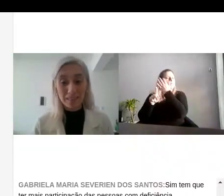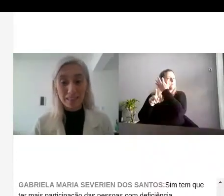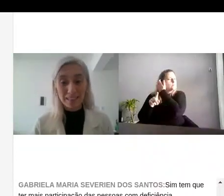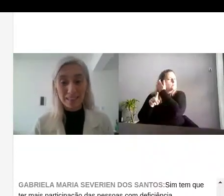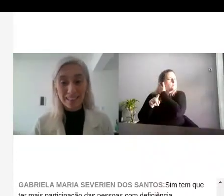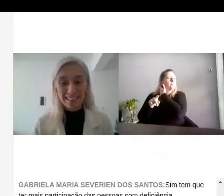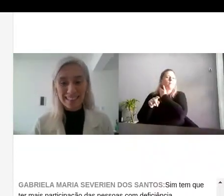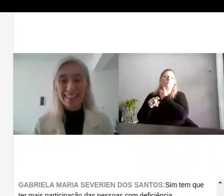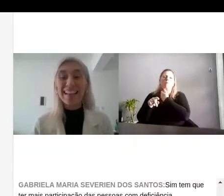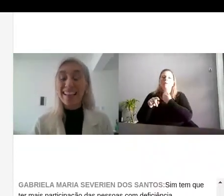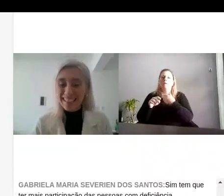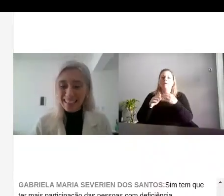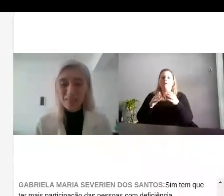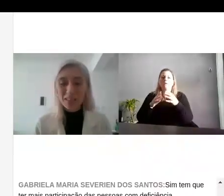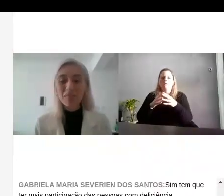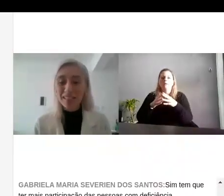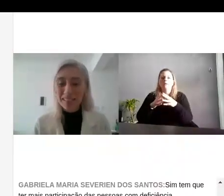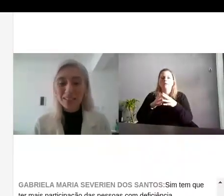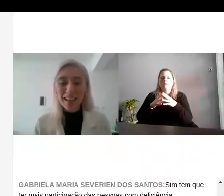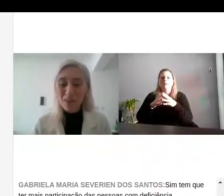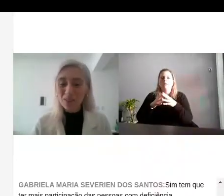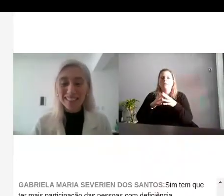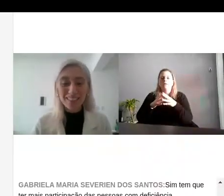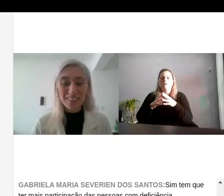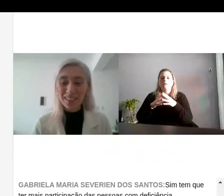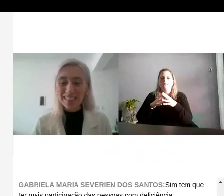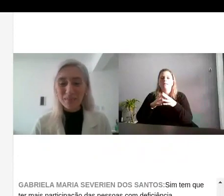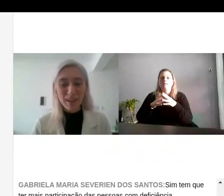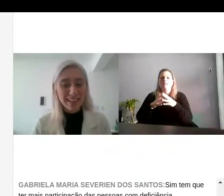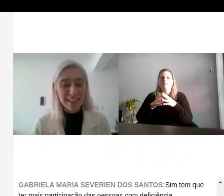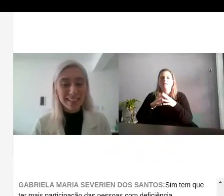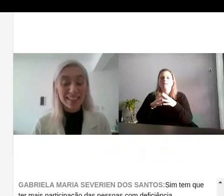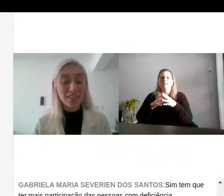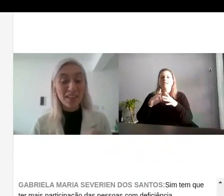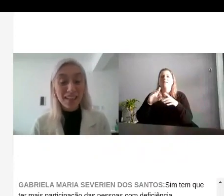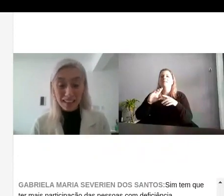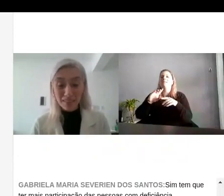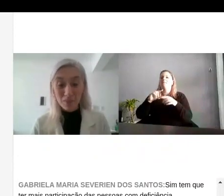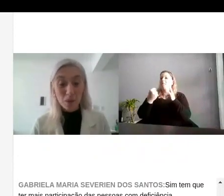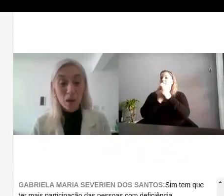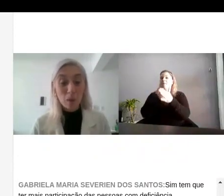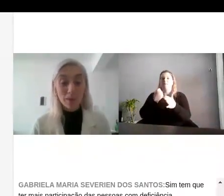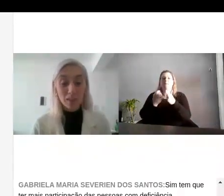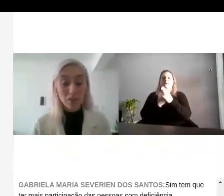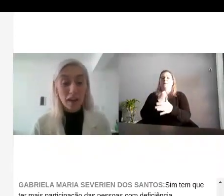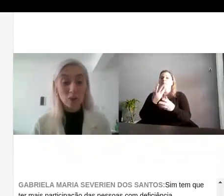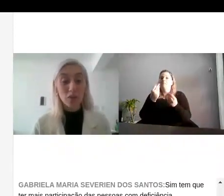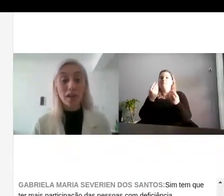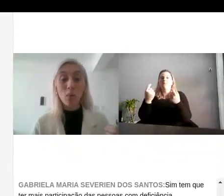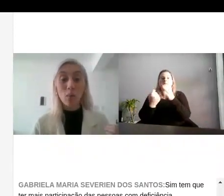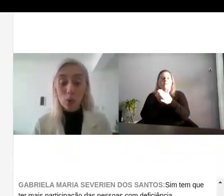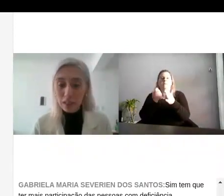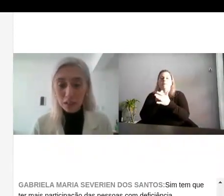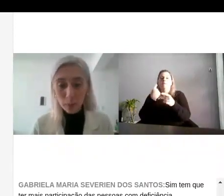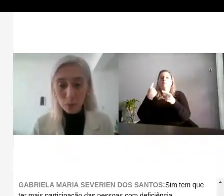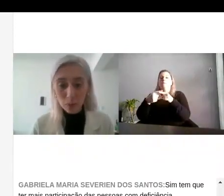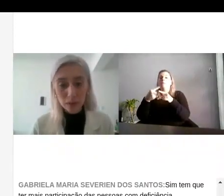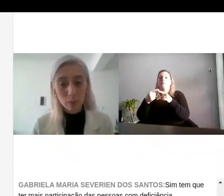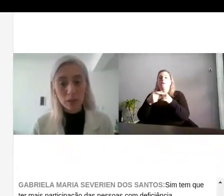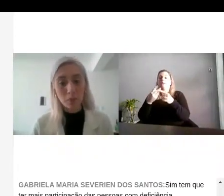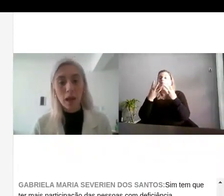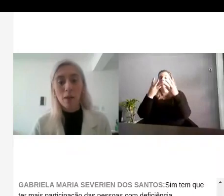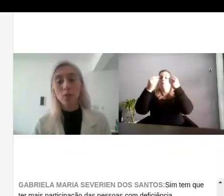aqui. Exatamente, mas isso está acontecendo em todas as palestras, que está sendo incrível, porque de fato chegam muitas